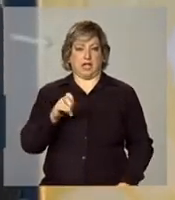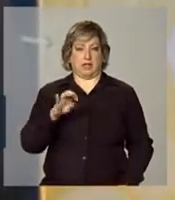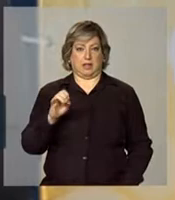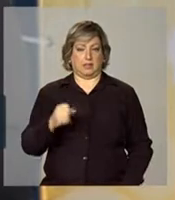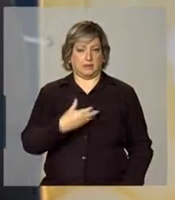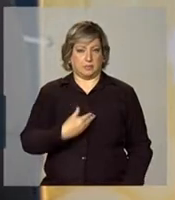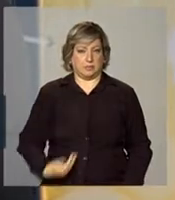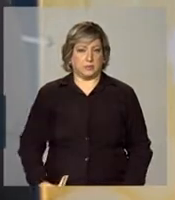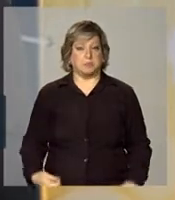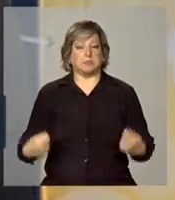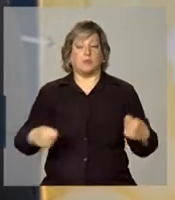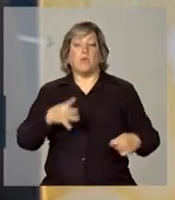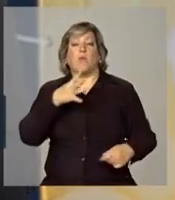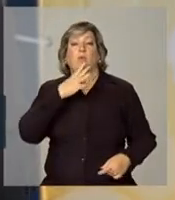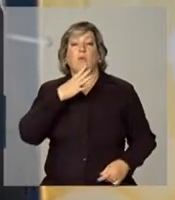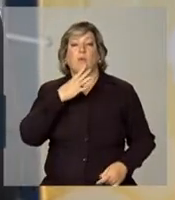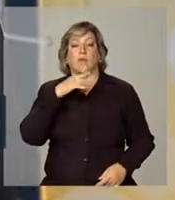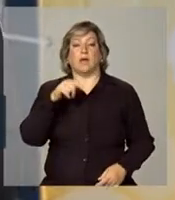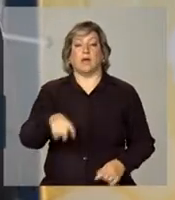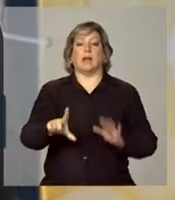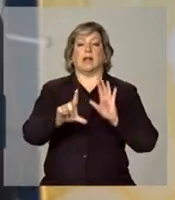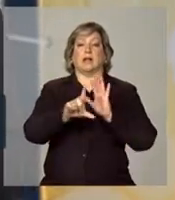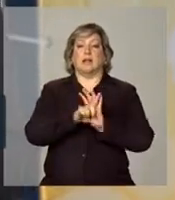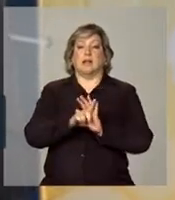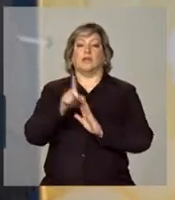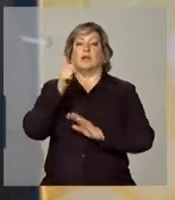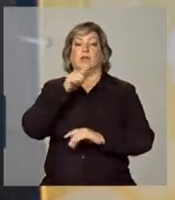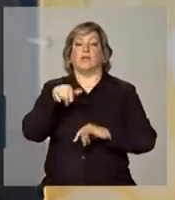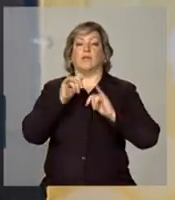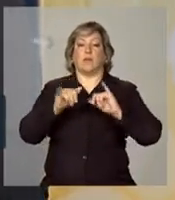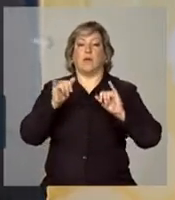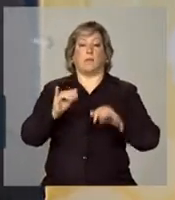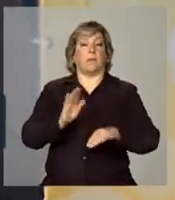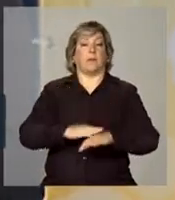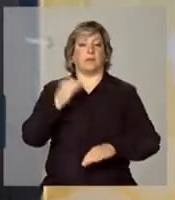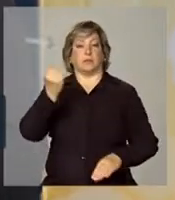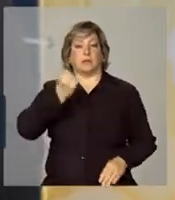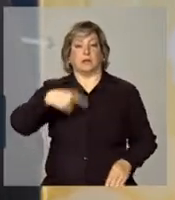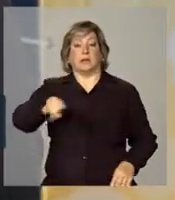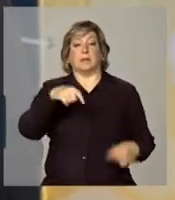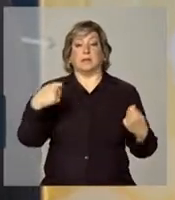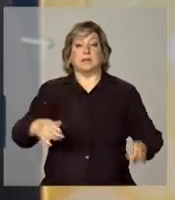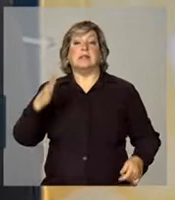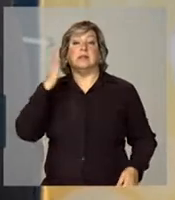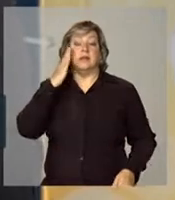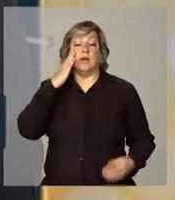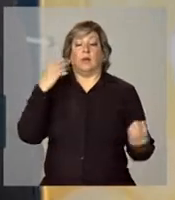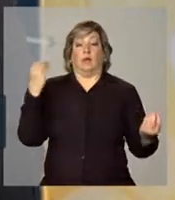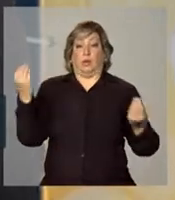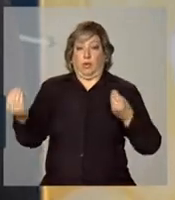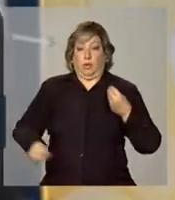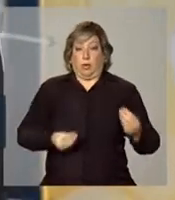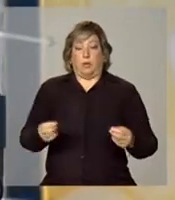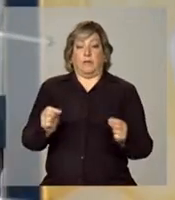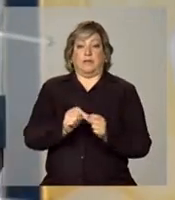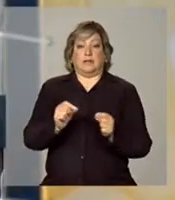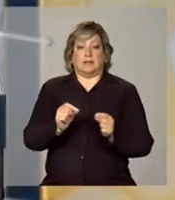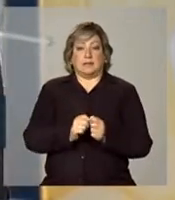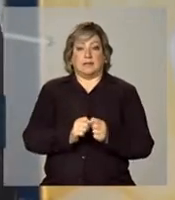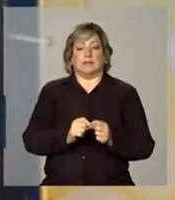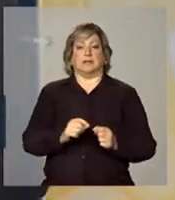precisam conhecer a Lei de Acesso à Informação e, mais importante, eles precisam saber como operar a Lei de Acesso à